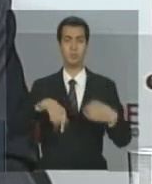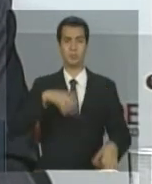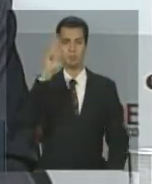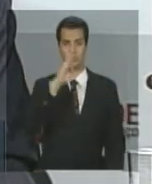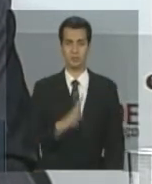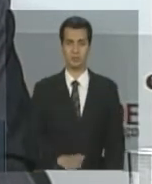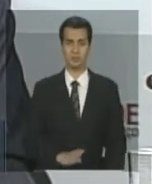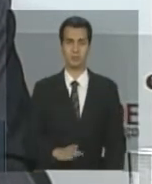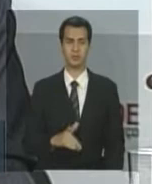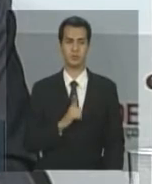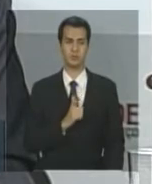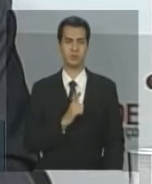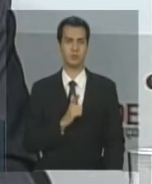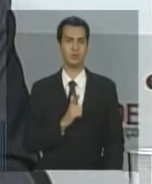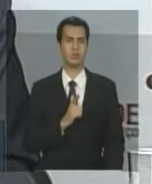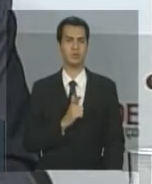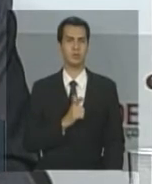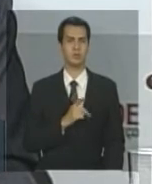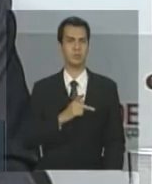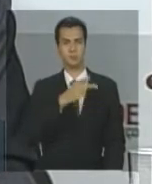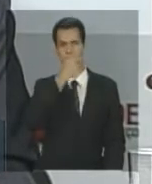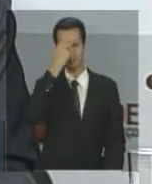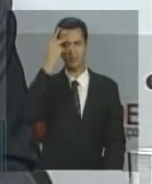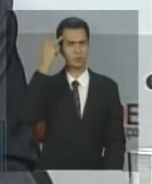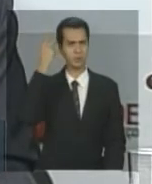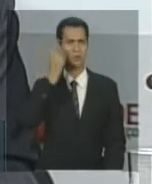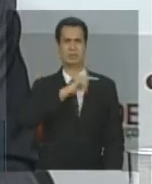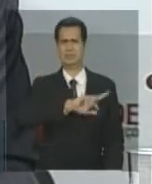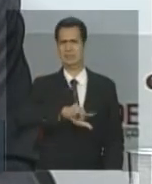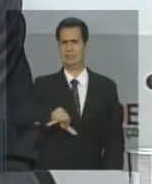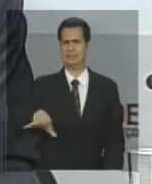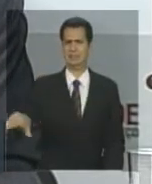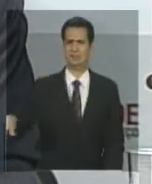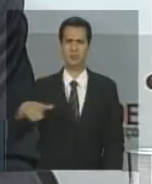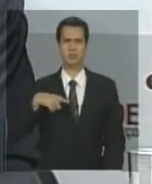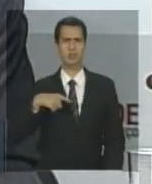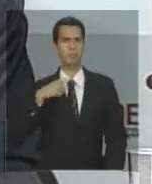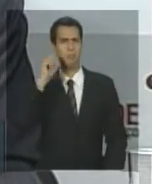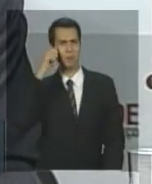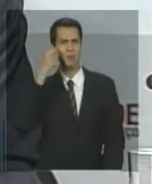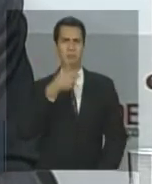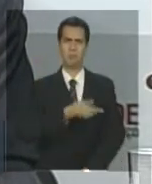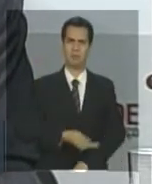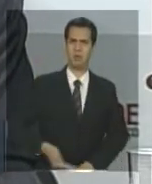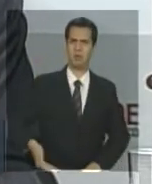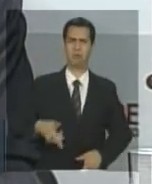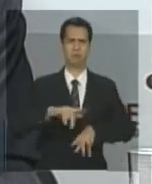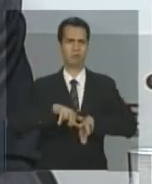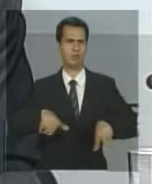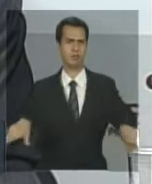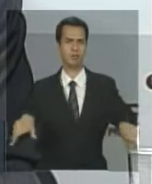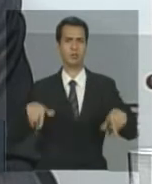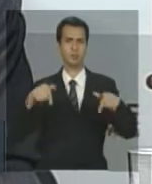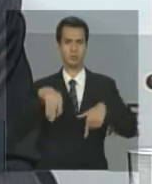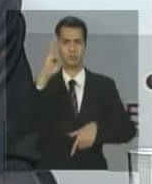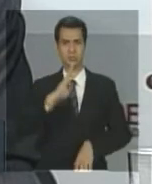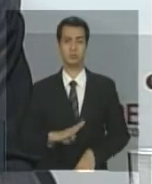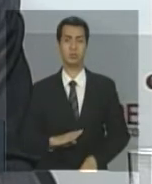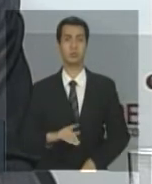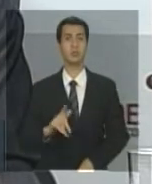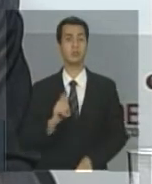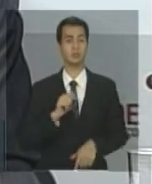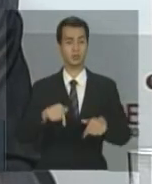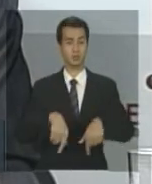essa grande diversidade étnica, racial, geográfica no país, tinha um banco com